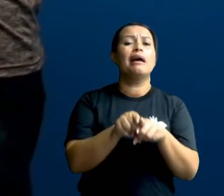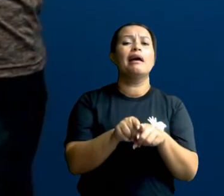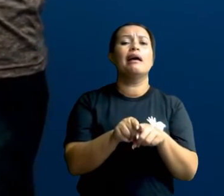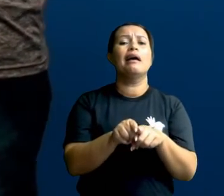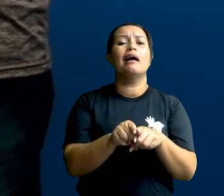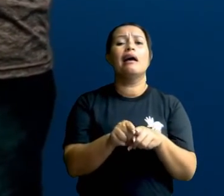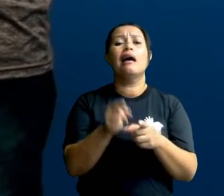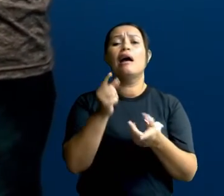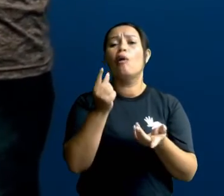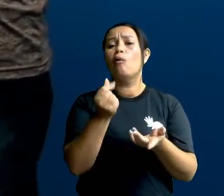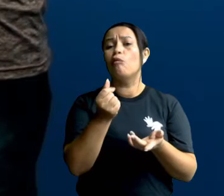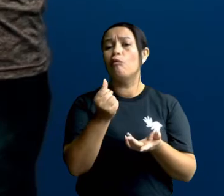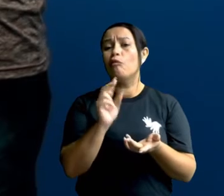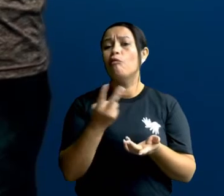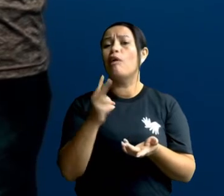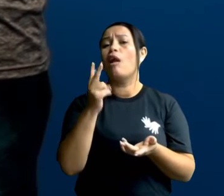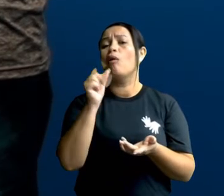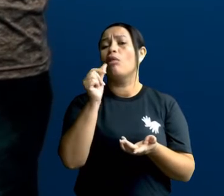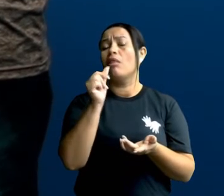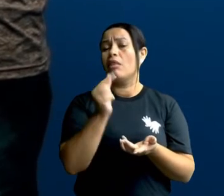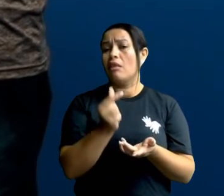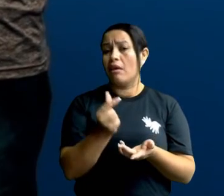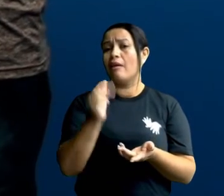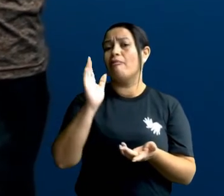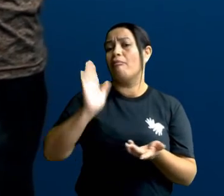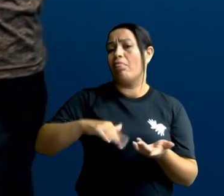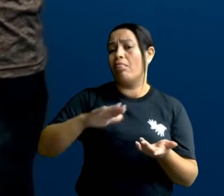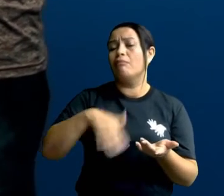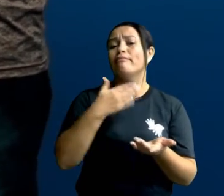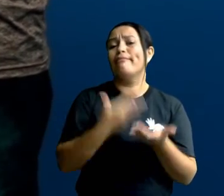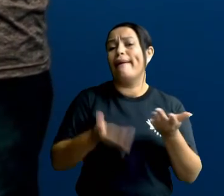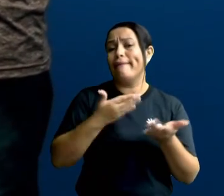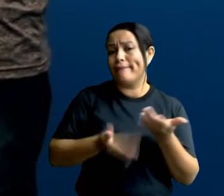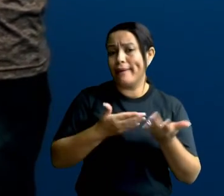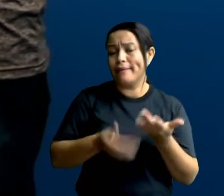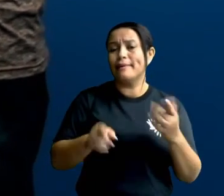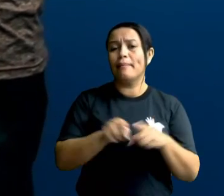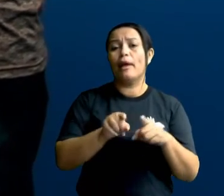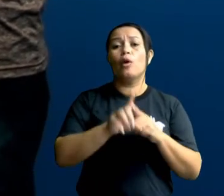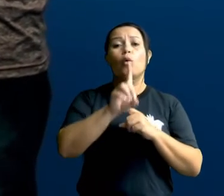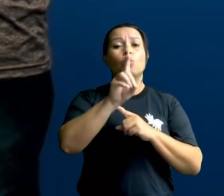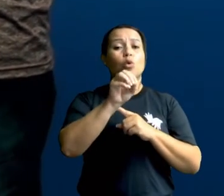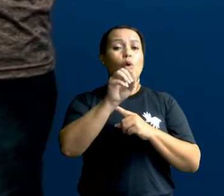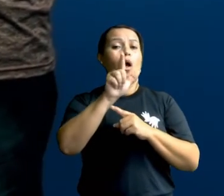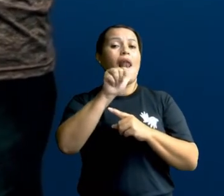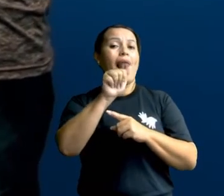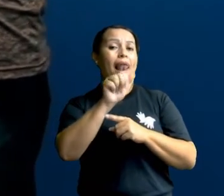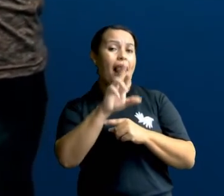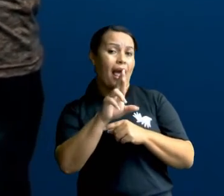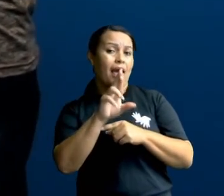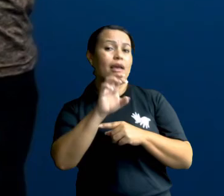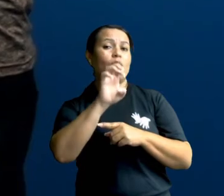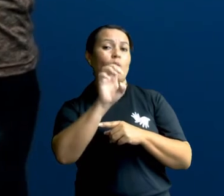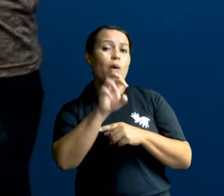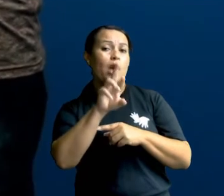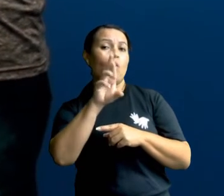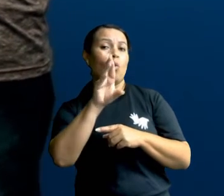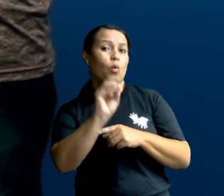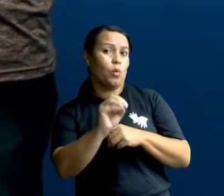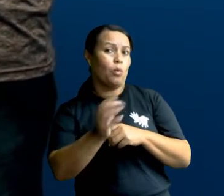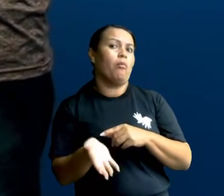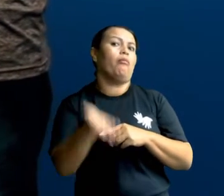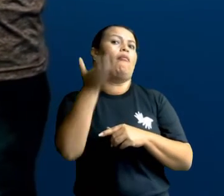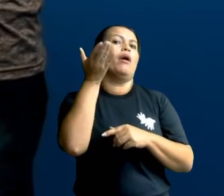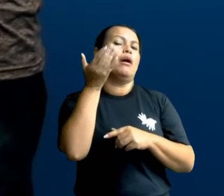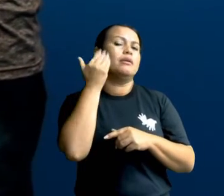o real perdendo valorização diante das moedas internacionais, como o dólar, como o euro, países como a